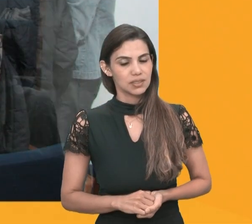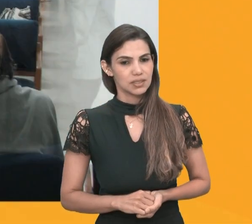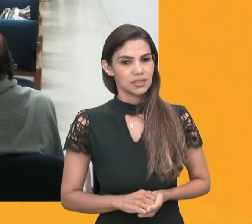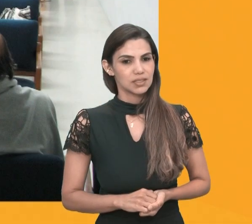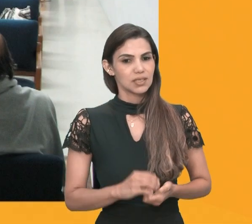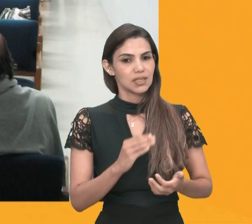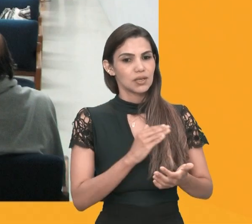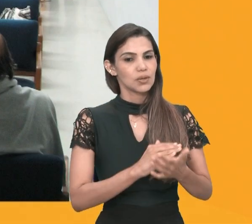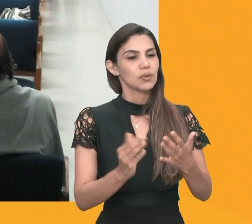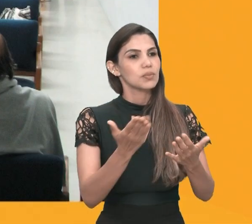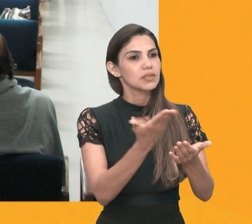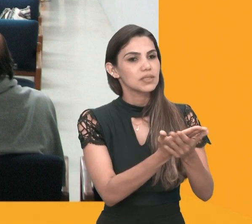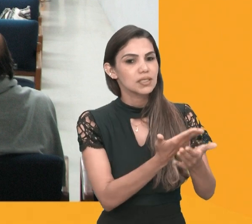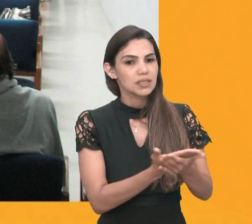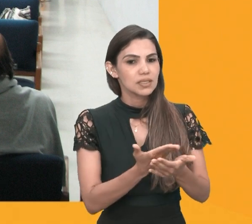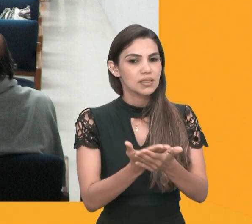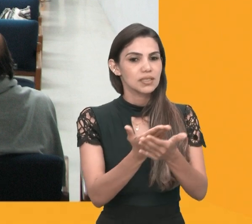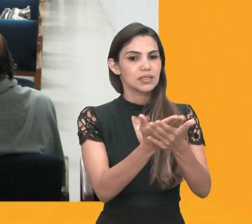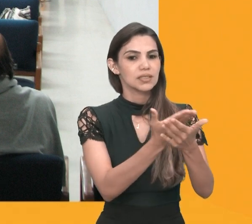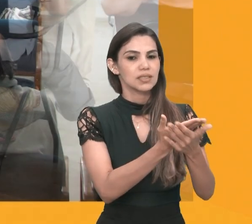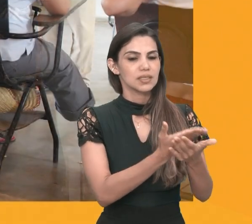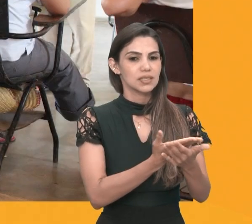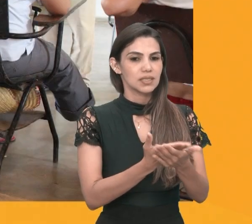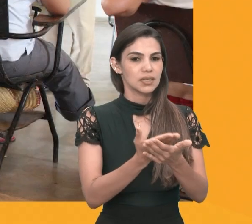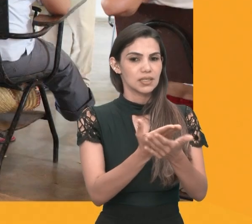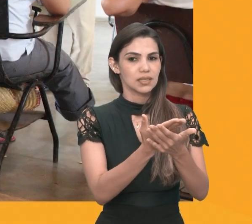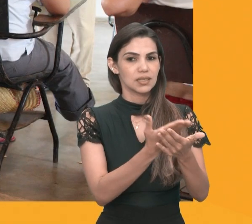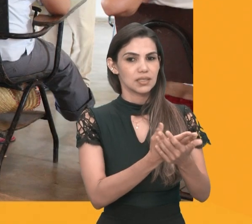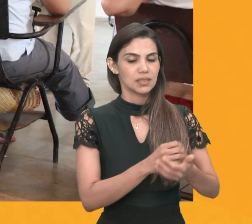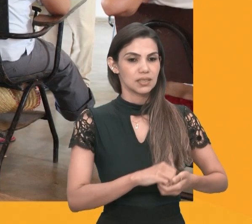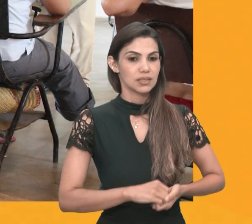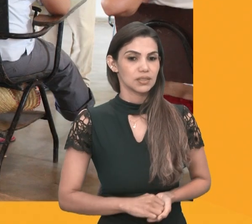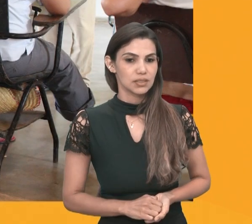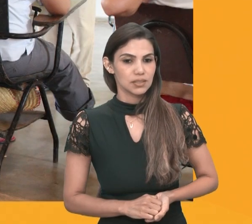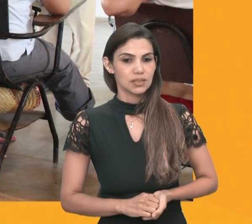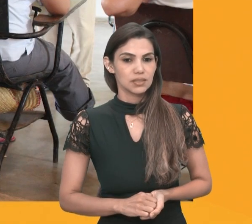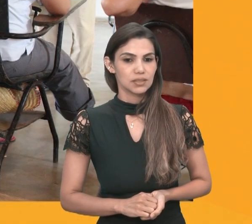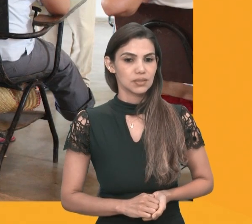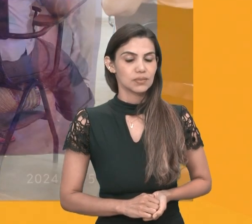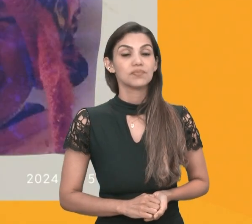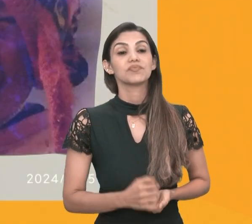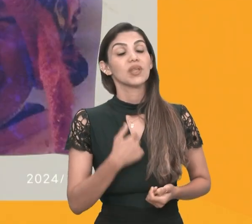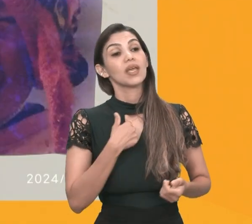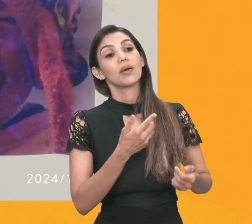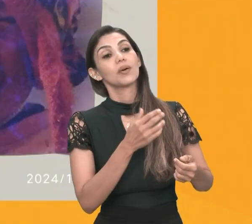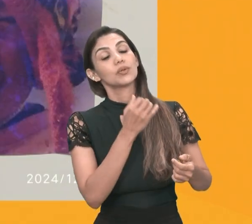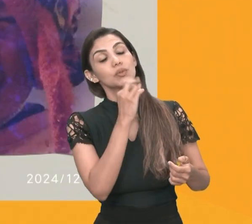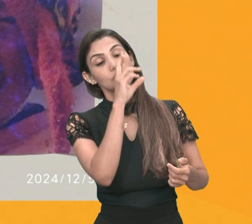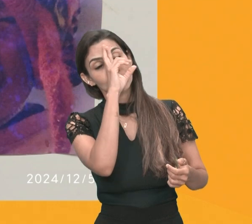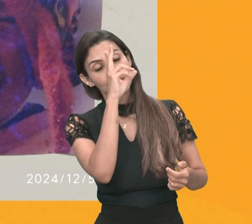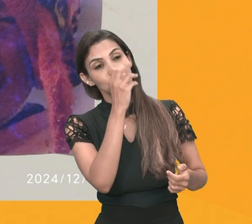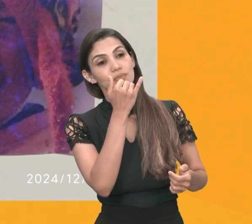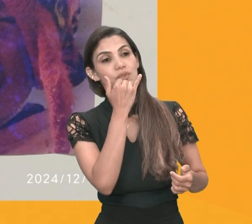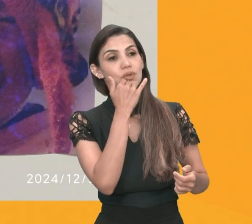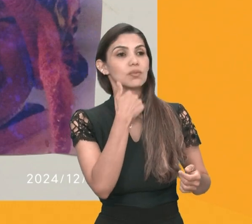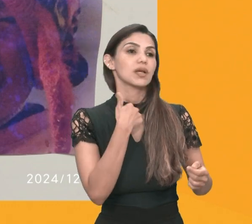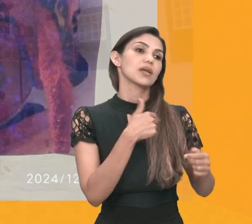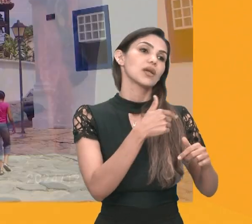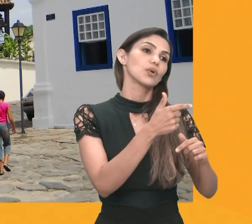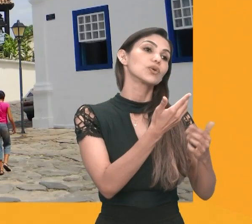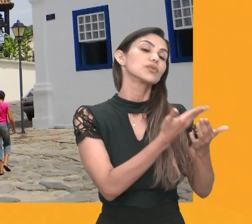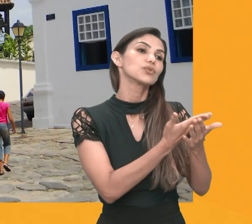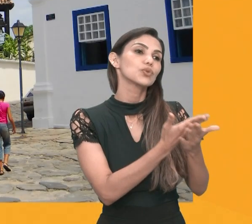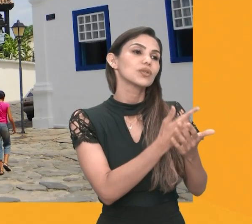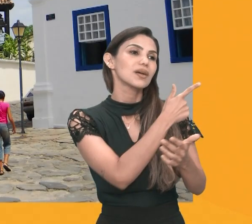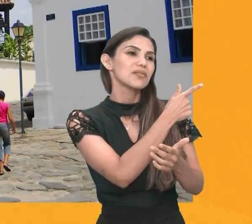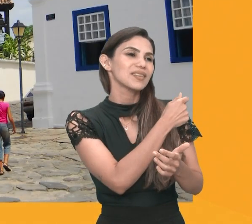casa, né? Porque tinham sido meus professores e foram professores aqui, e em seguida viramos